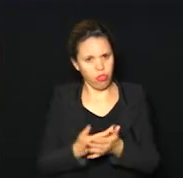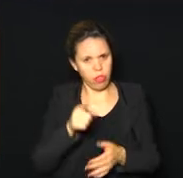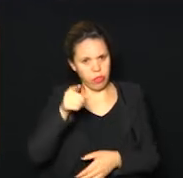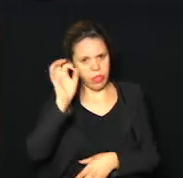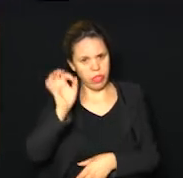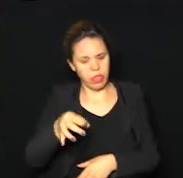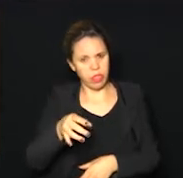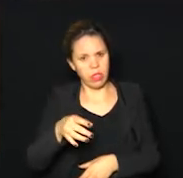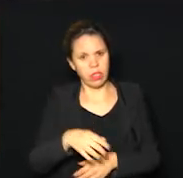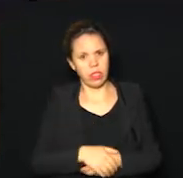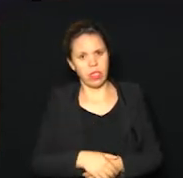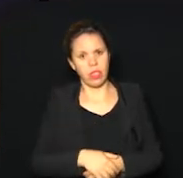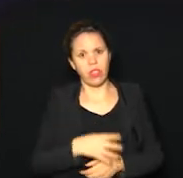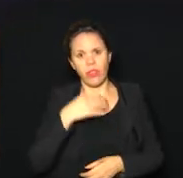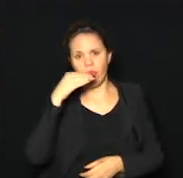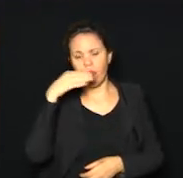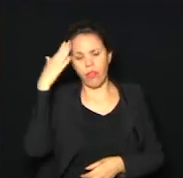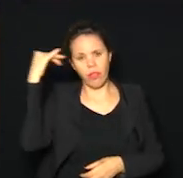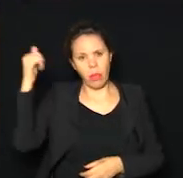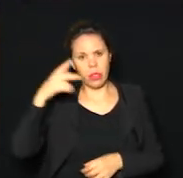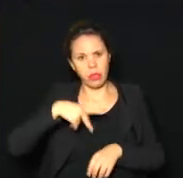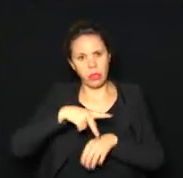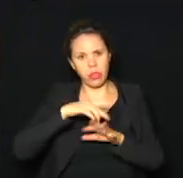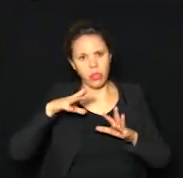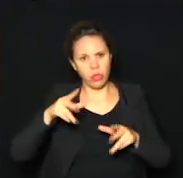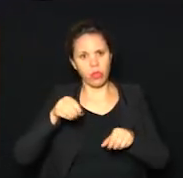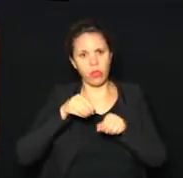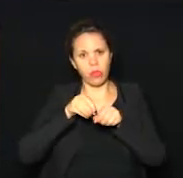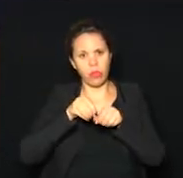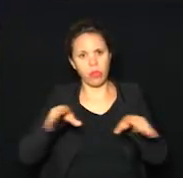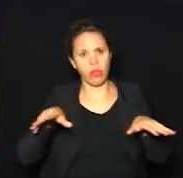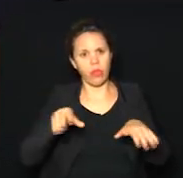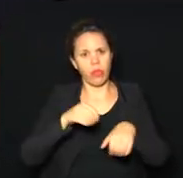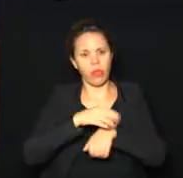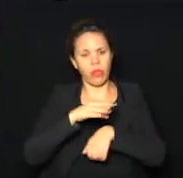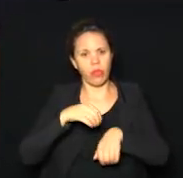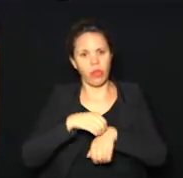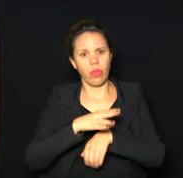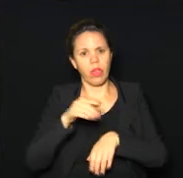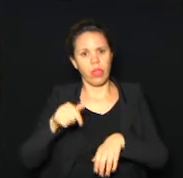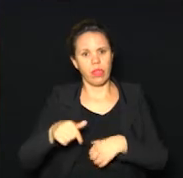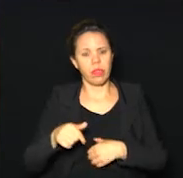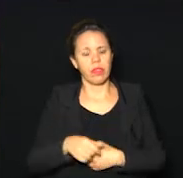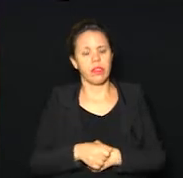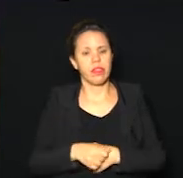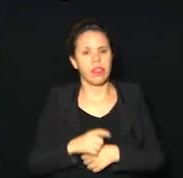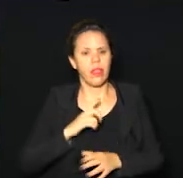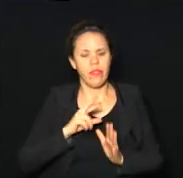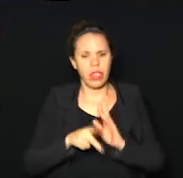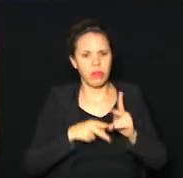está sendo conhecida no país todo. Nós estamos reproduzindo pelos canais aqui.